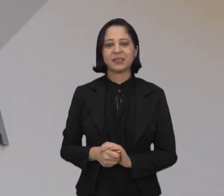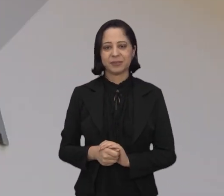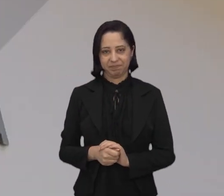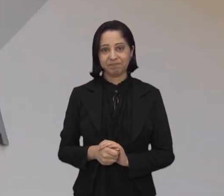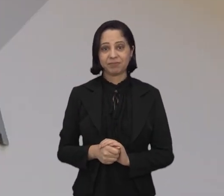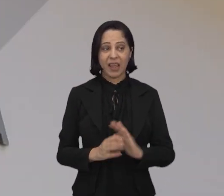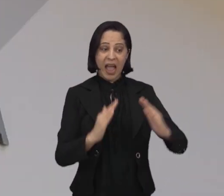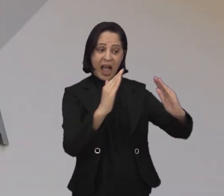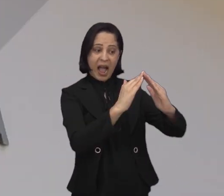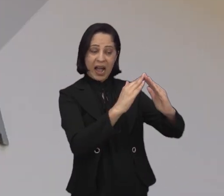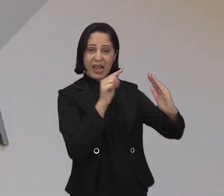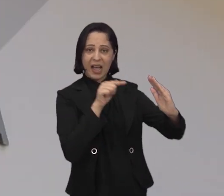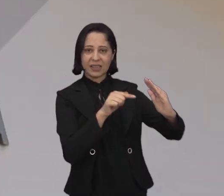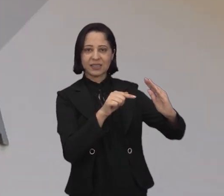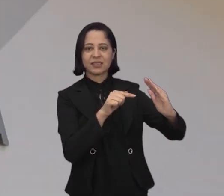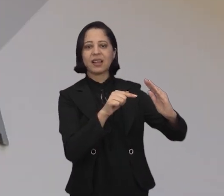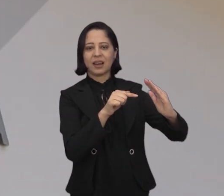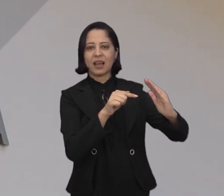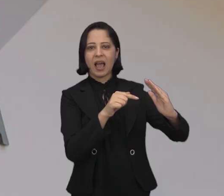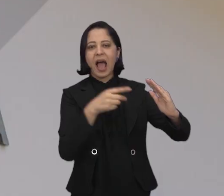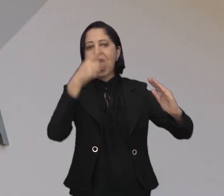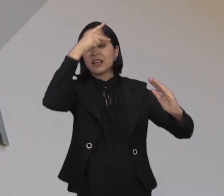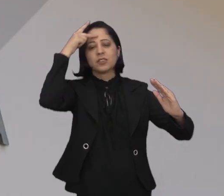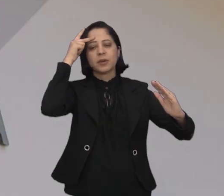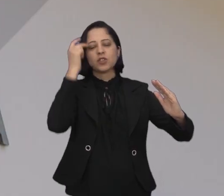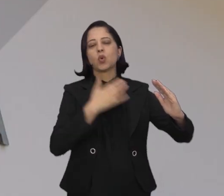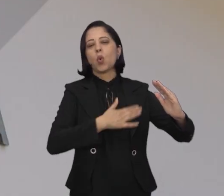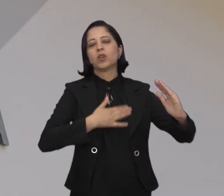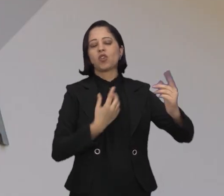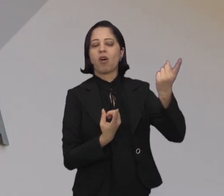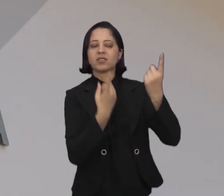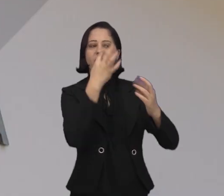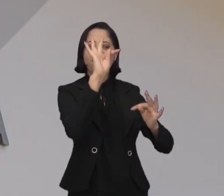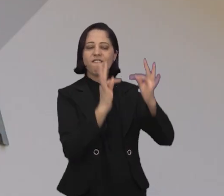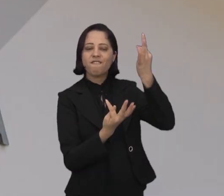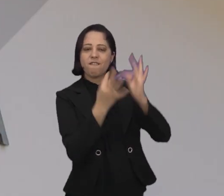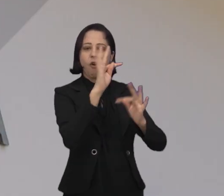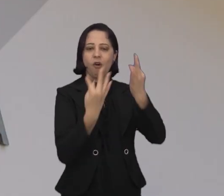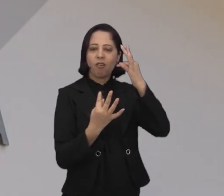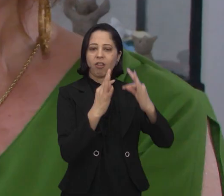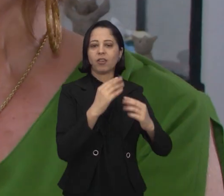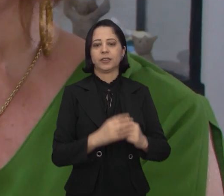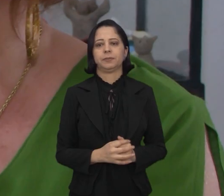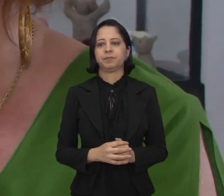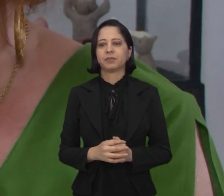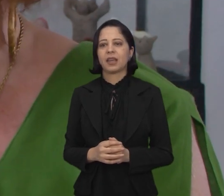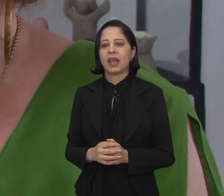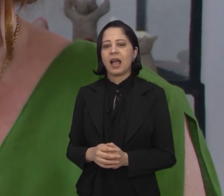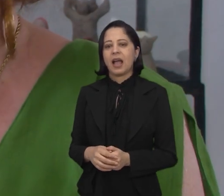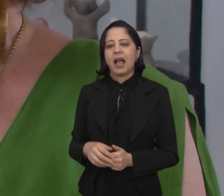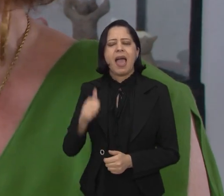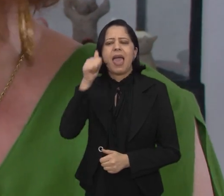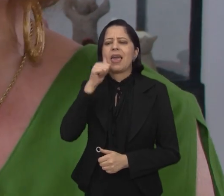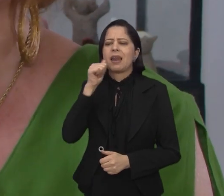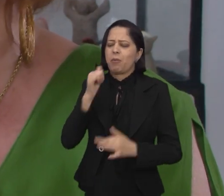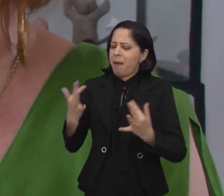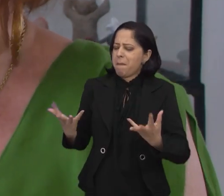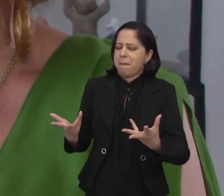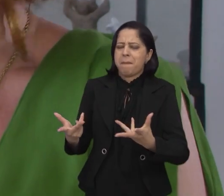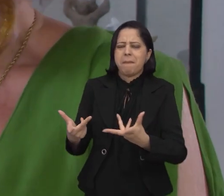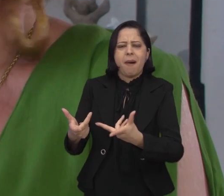artista. Um ponto de encontro dos amantes do folclore e da cultura popular. Dona Lili é uma